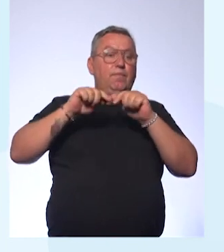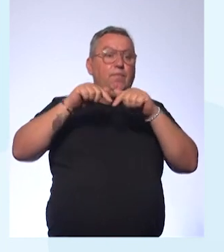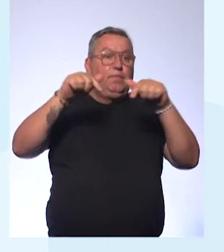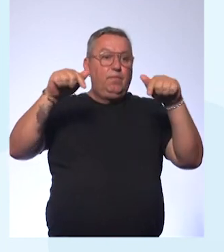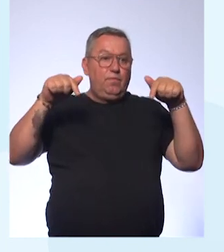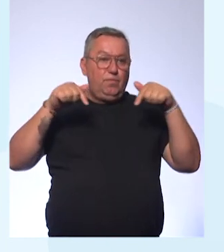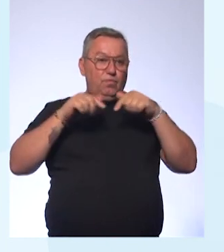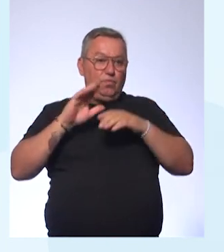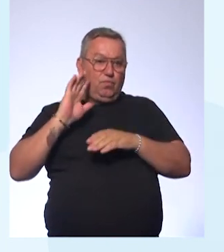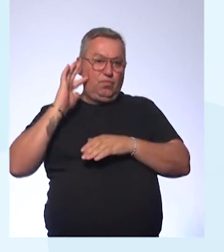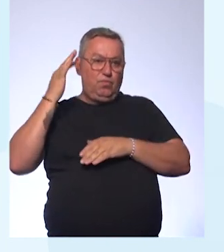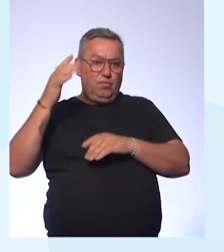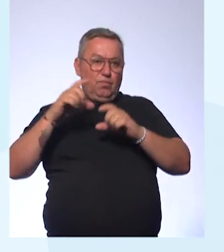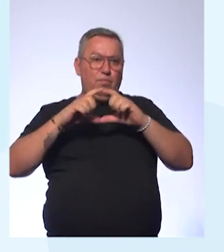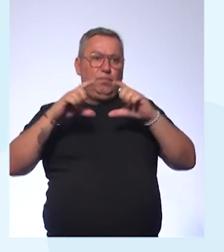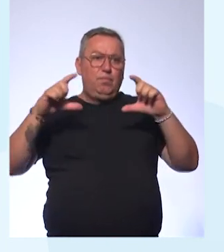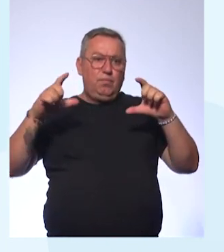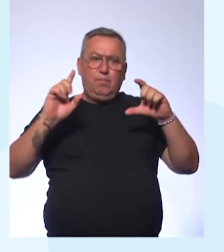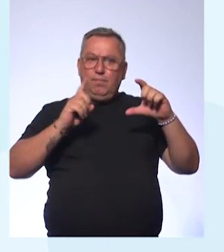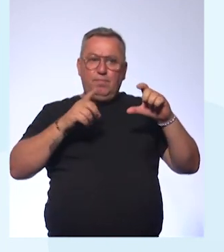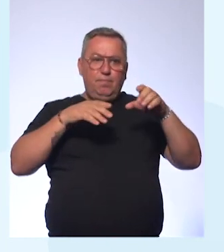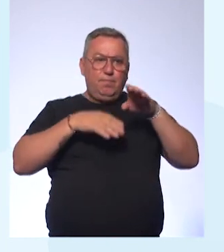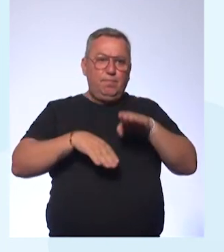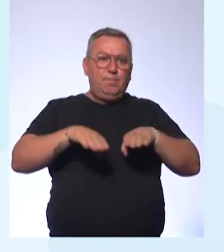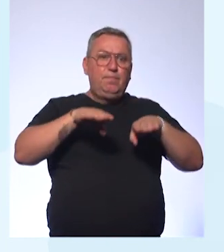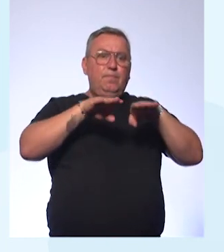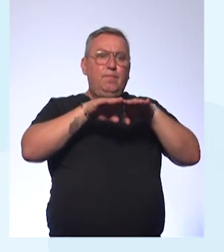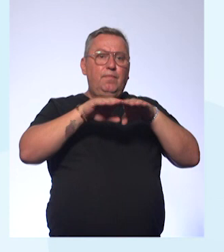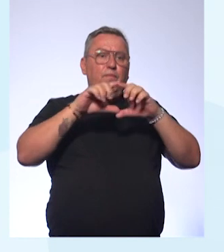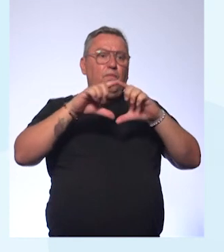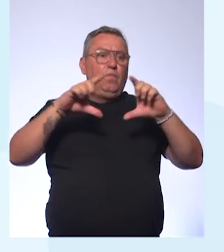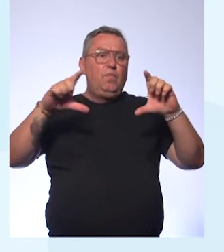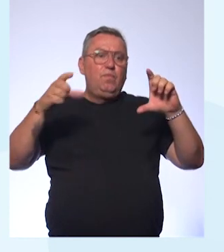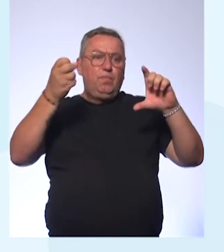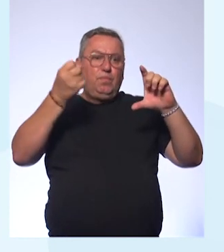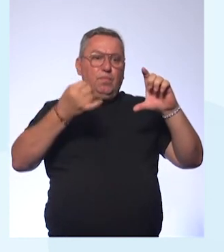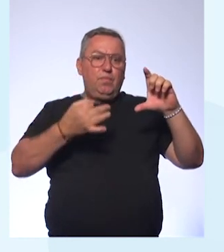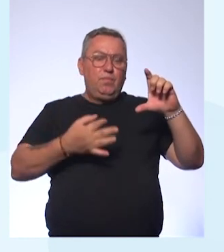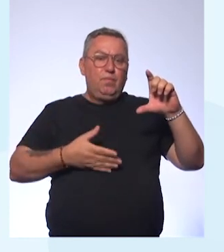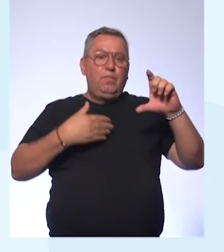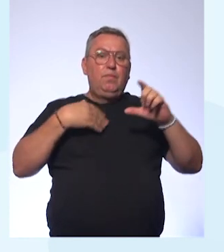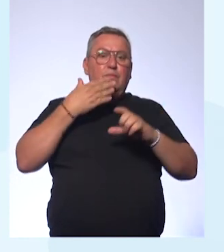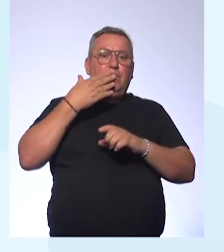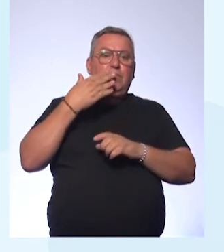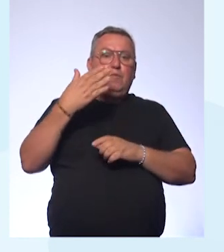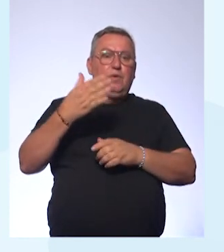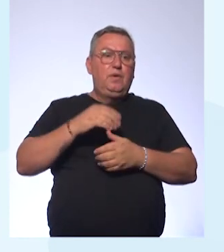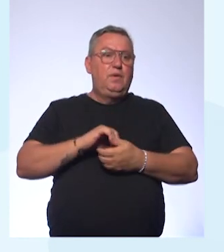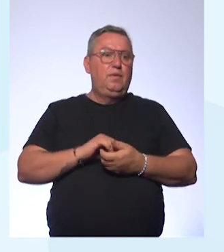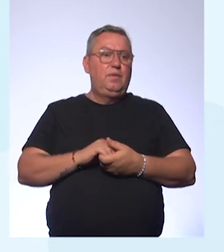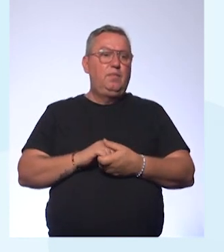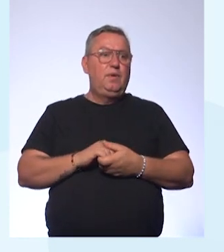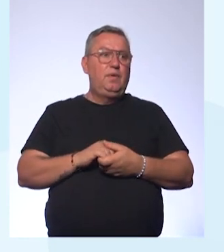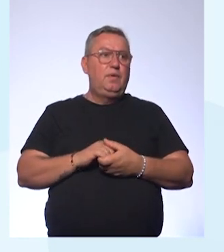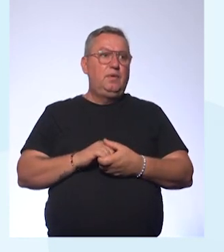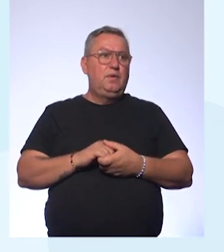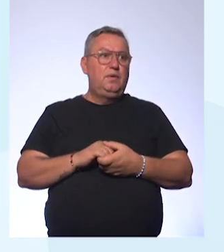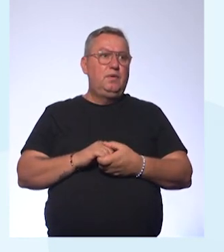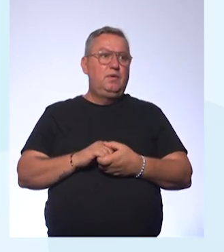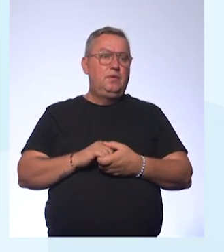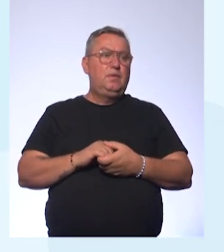transformação química ocorrida na equação não balanceada, preencha o quadro a seguir conforme o que se